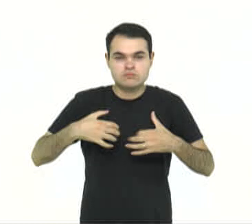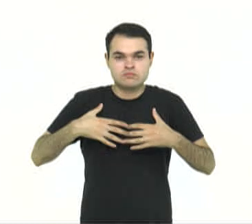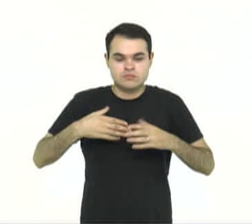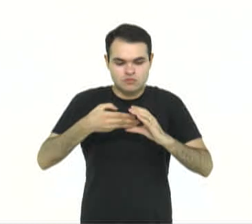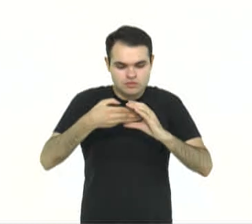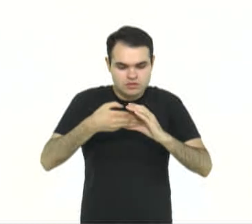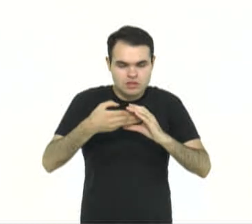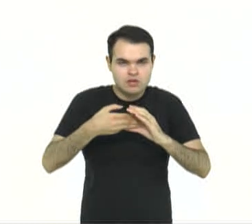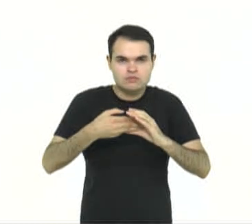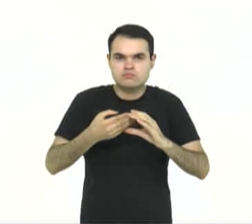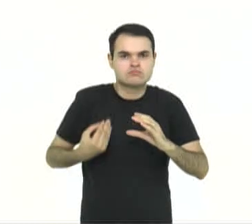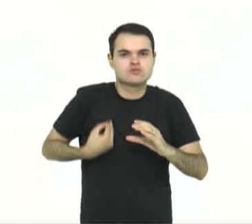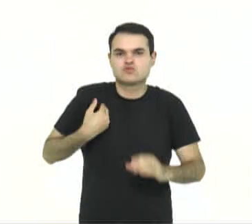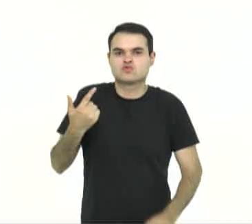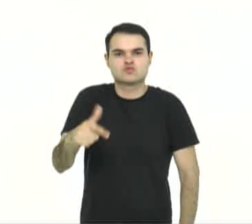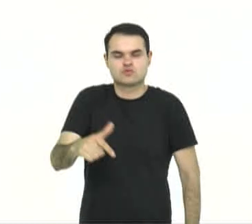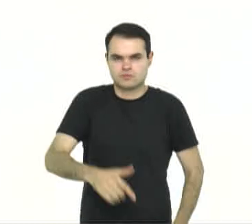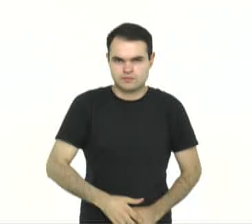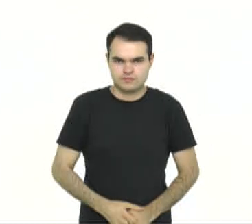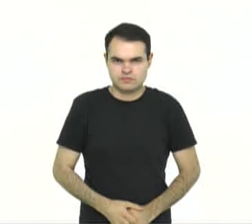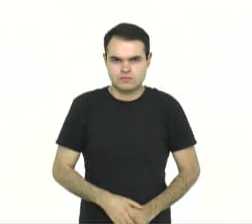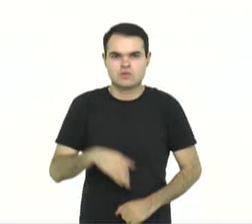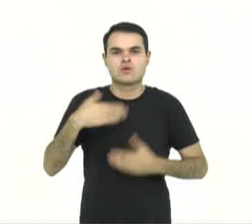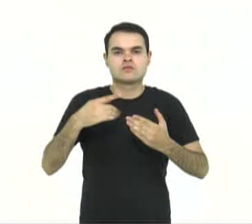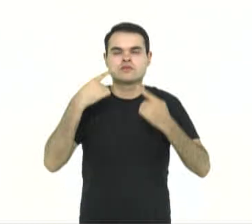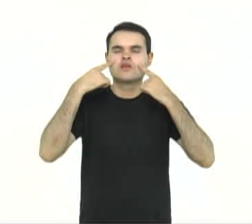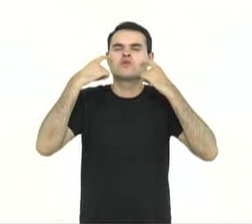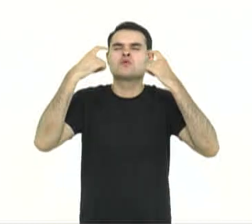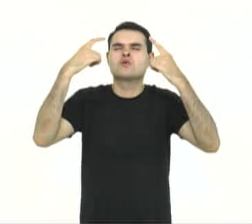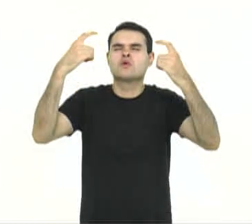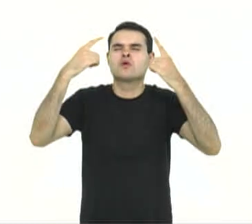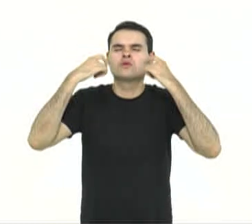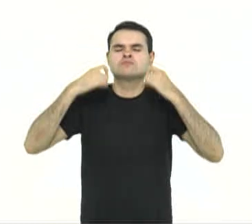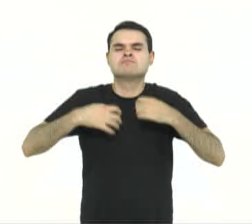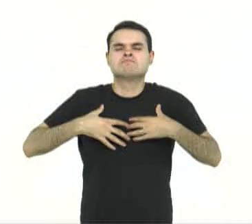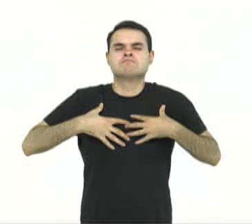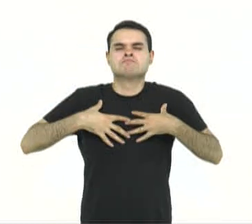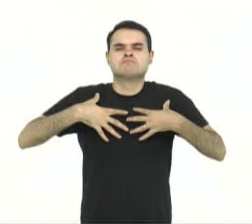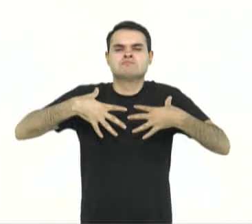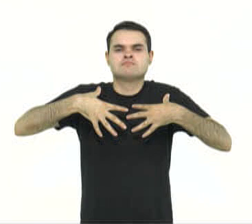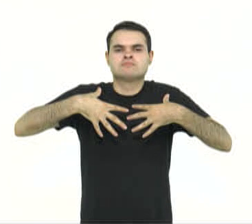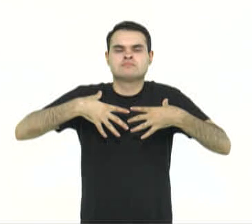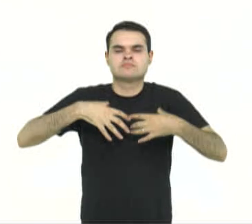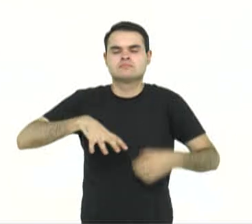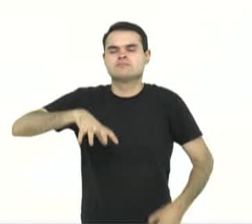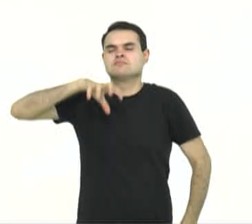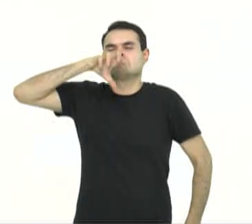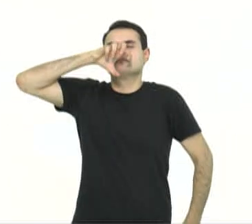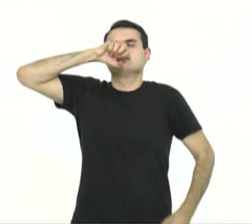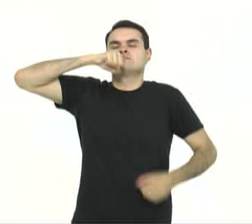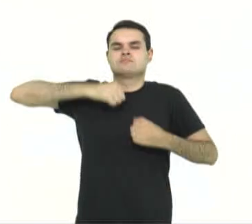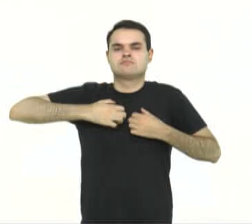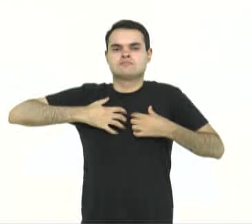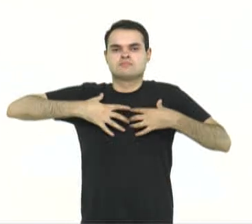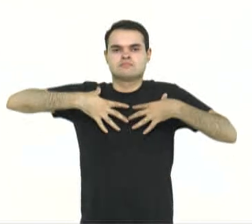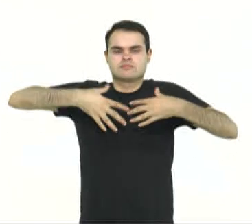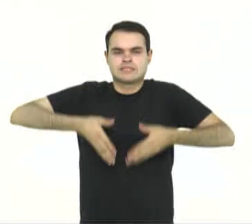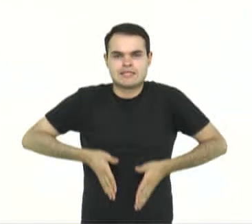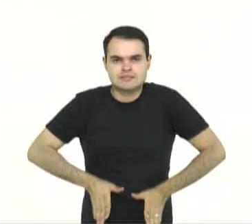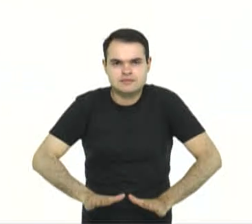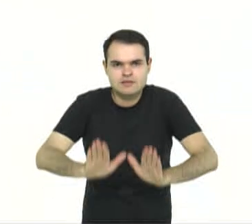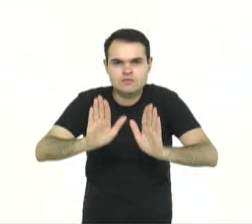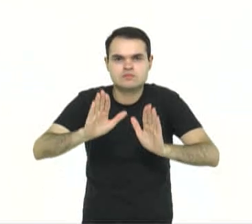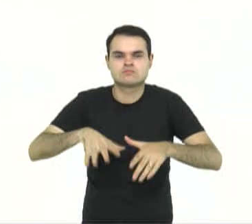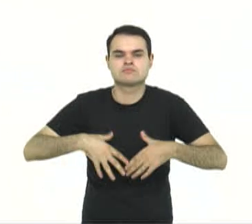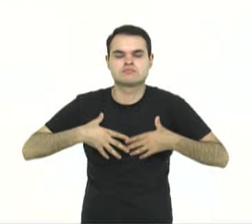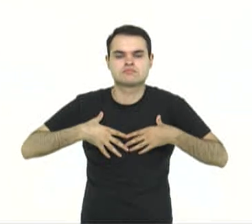não sobrevivem. Quando você chorou ao nascer, seus pulmões abriram-se pela primeira vez para receber o ar do mundo. O suprimento de